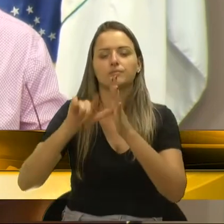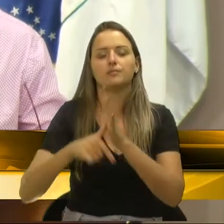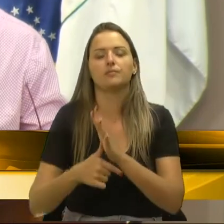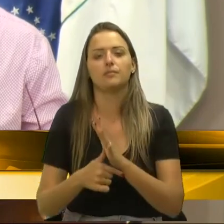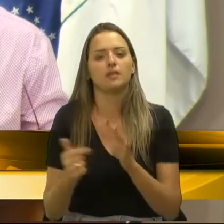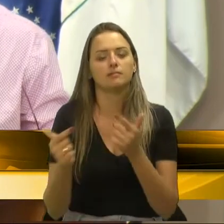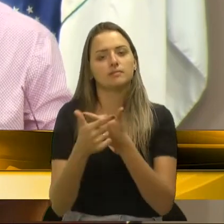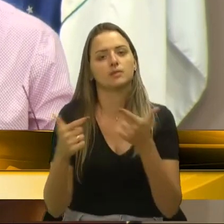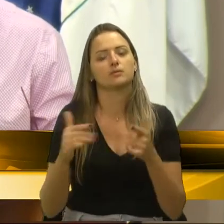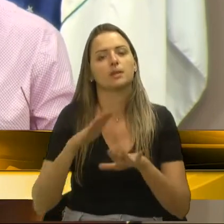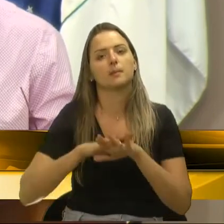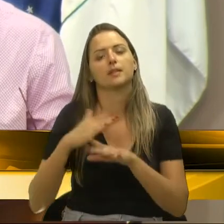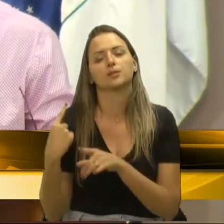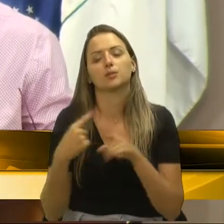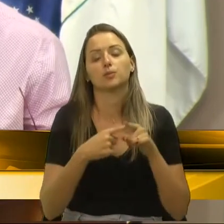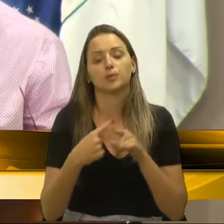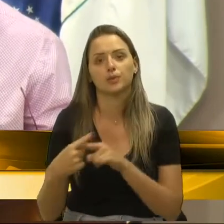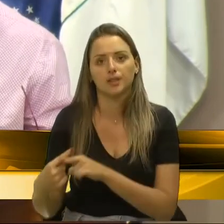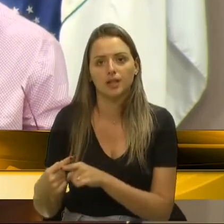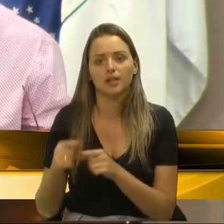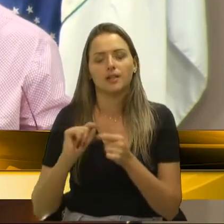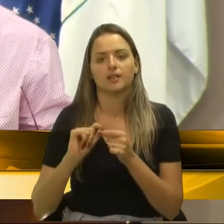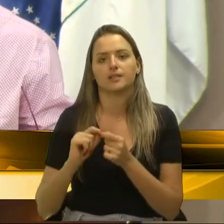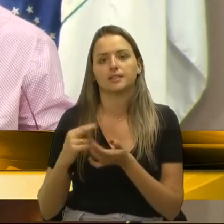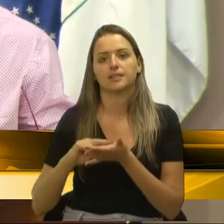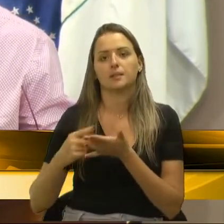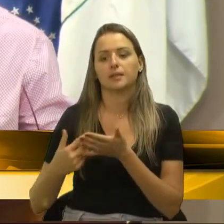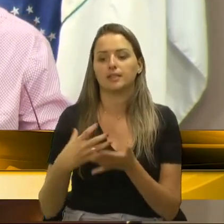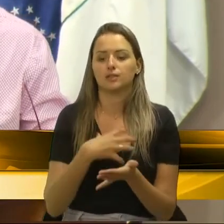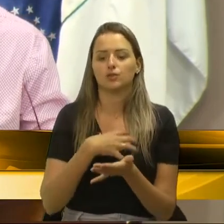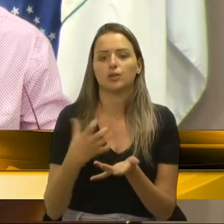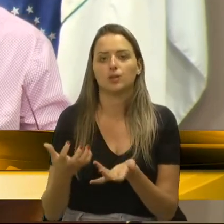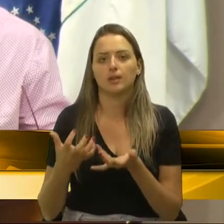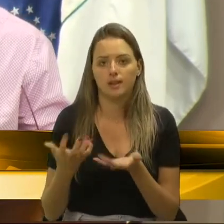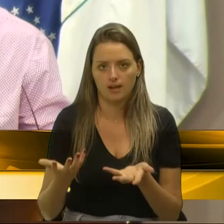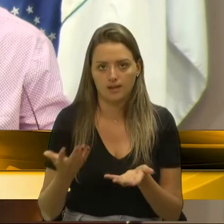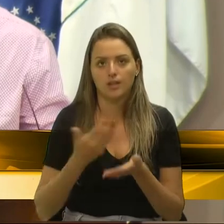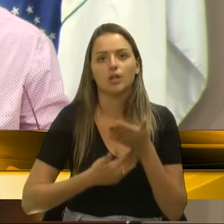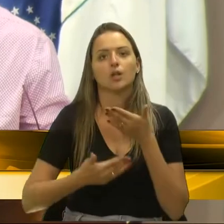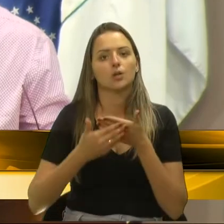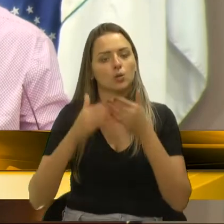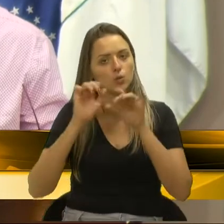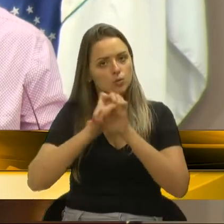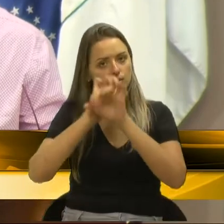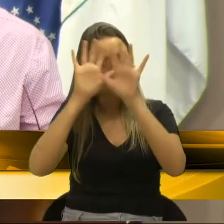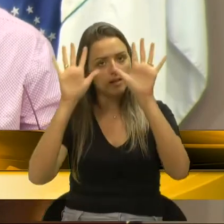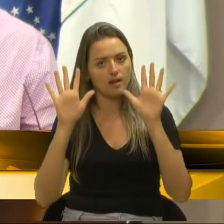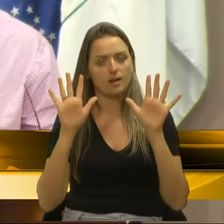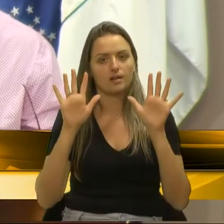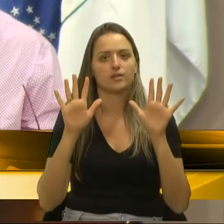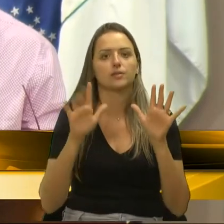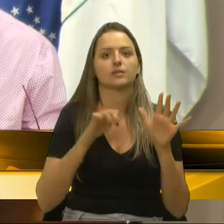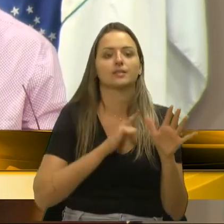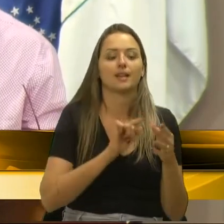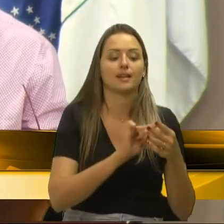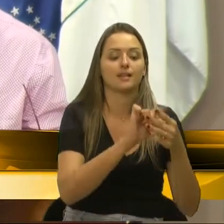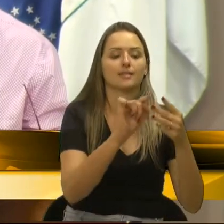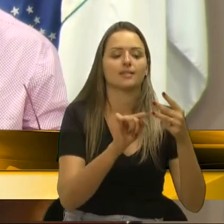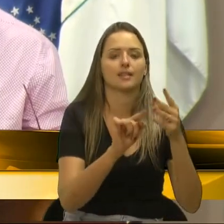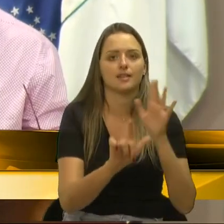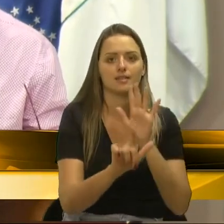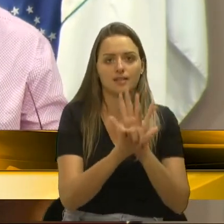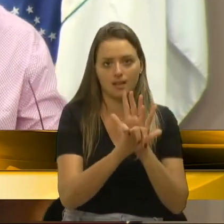mais motivo para interpretá-lo como bem entender. Está bem claro, são três leis que